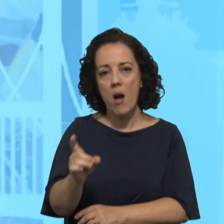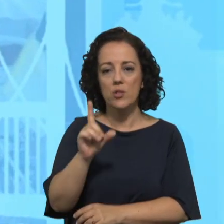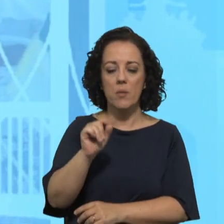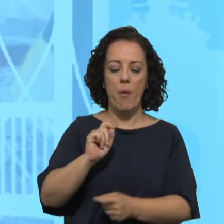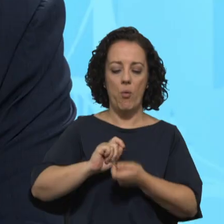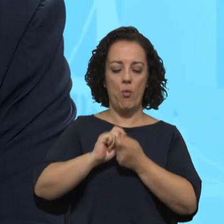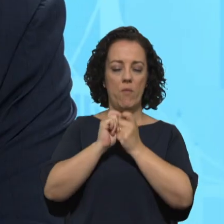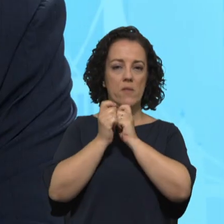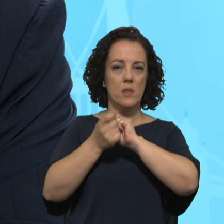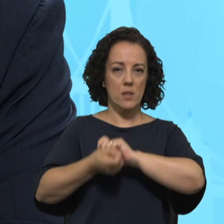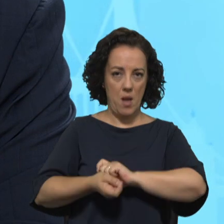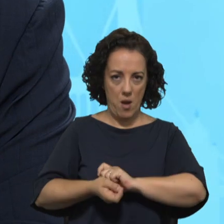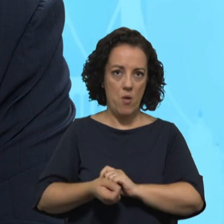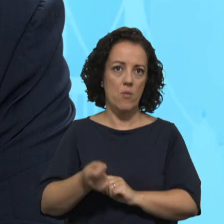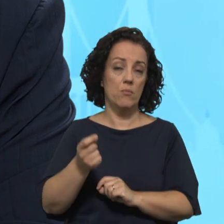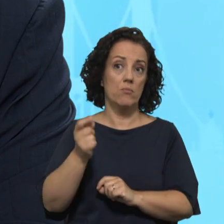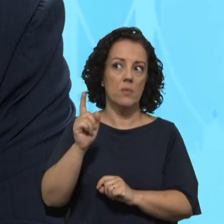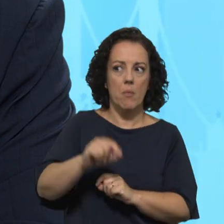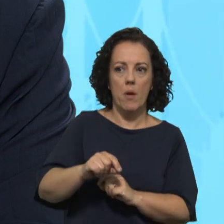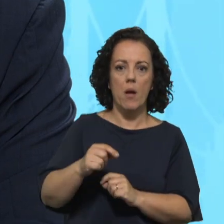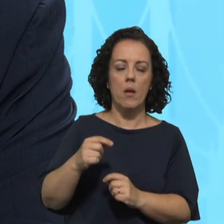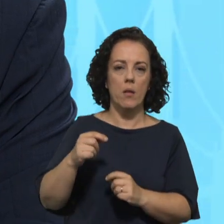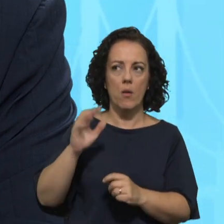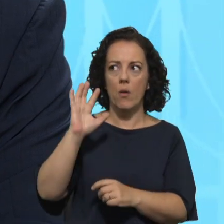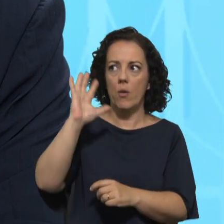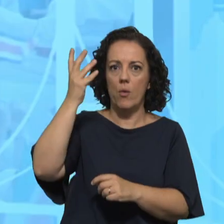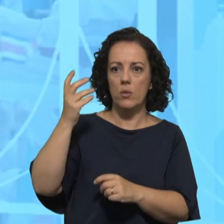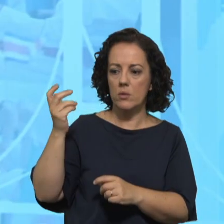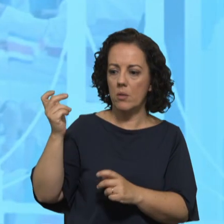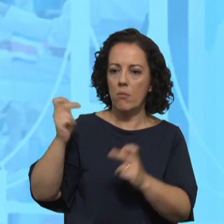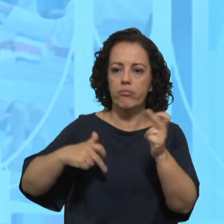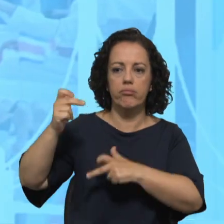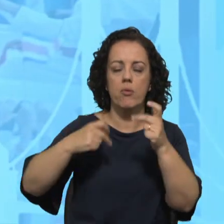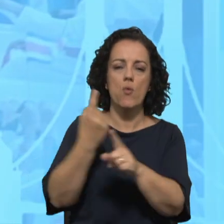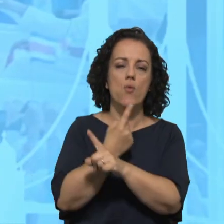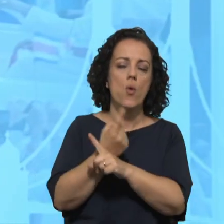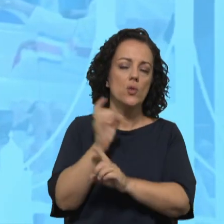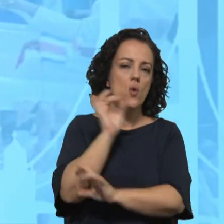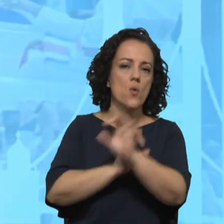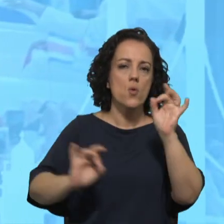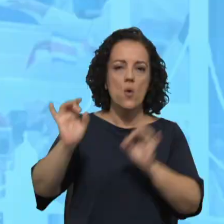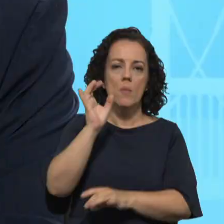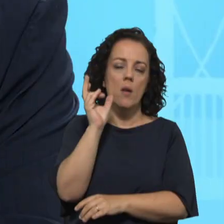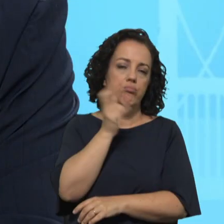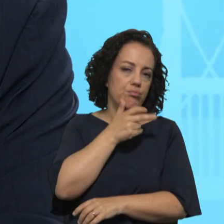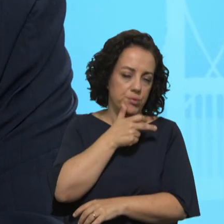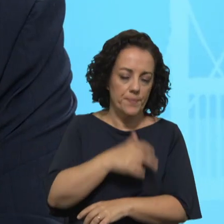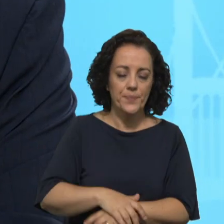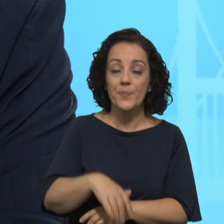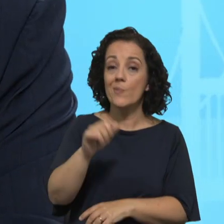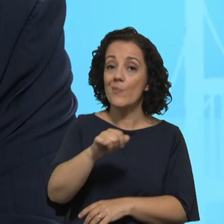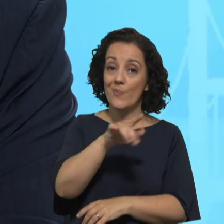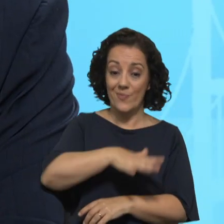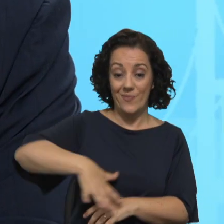também, dados os acontecimentos trágicos que perduram na Europa. Em Fátima pulsa sempre o coração da